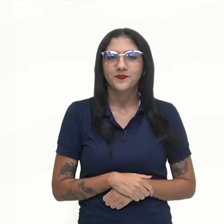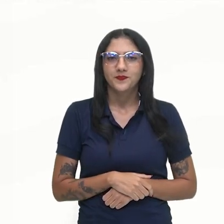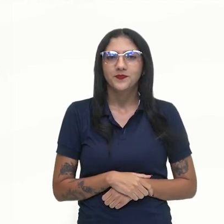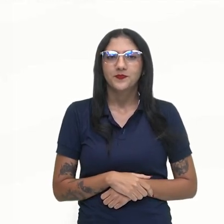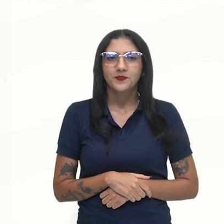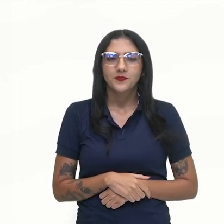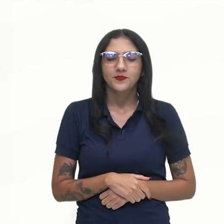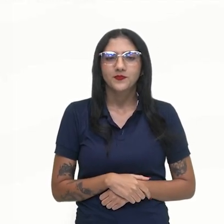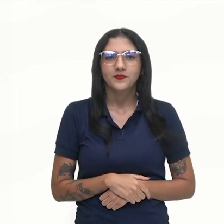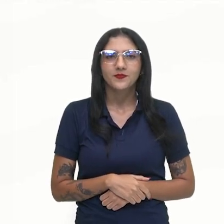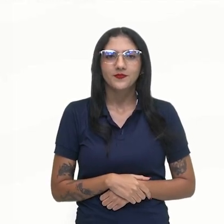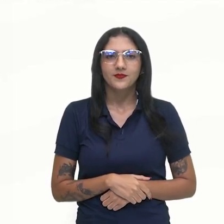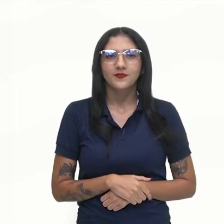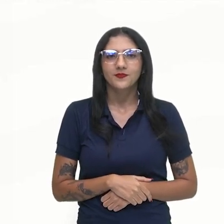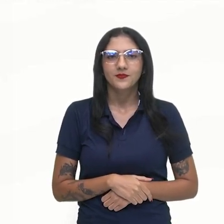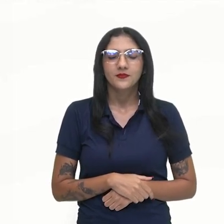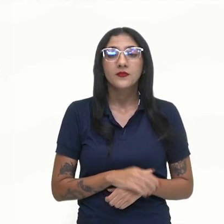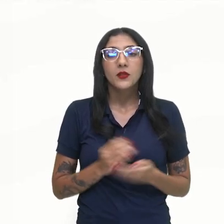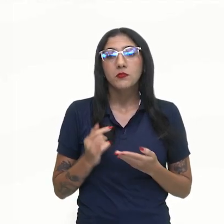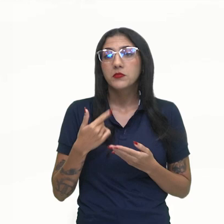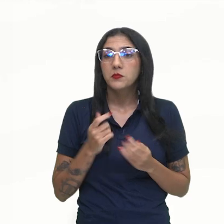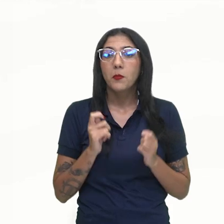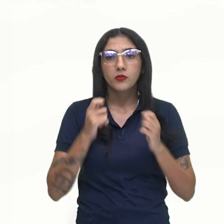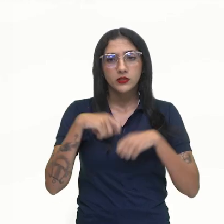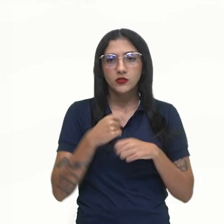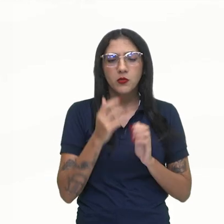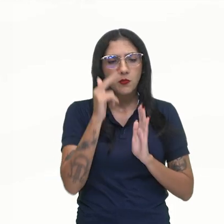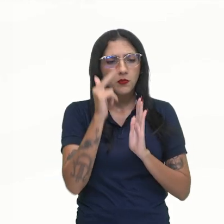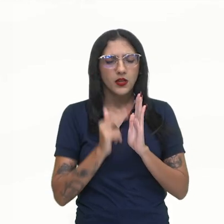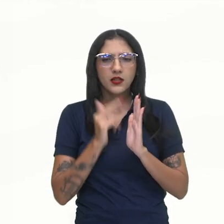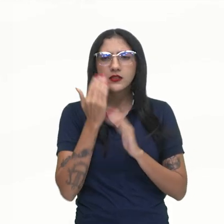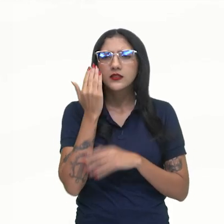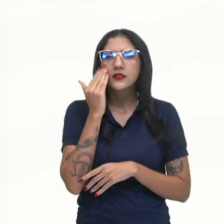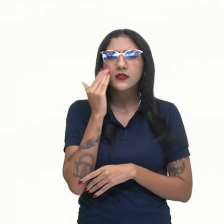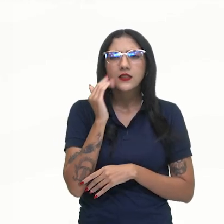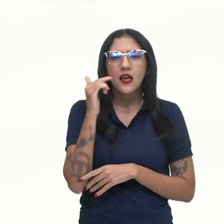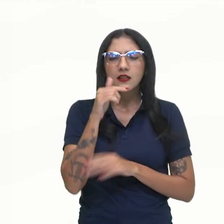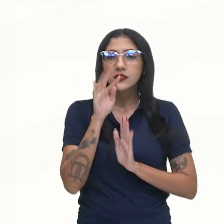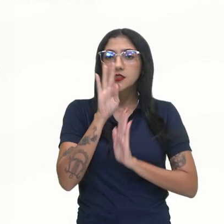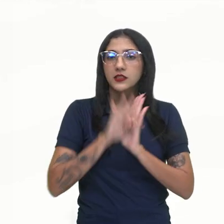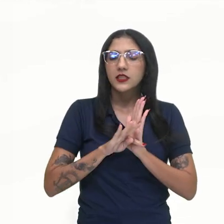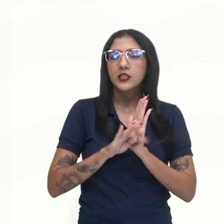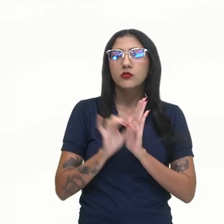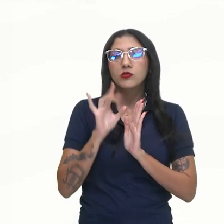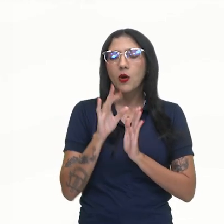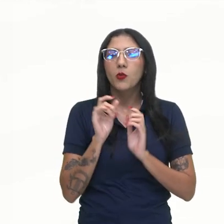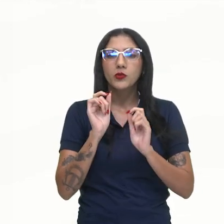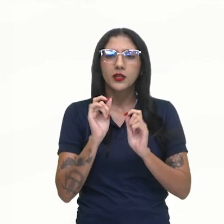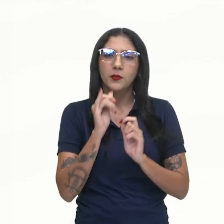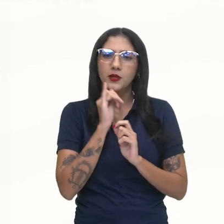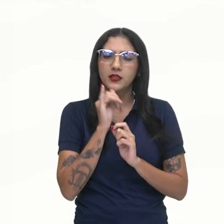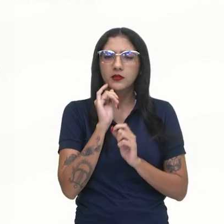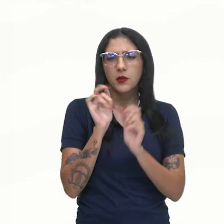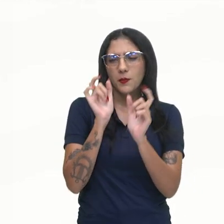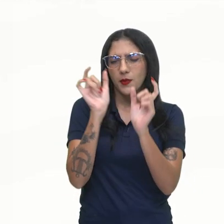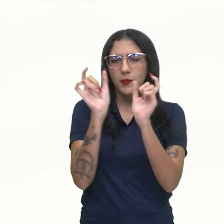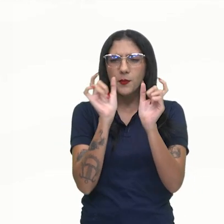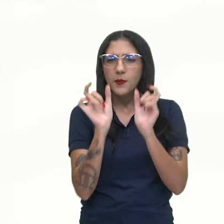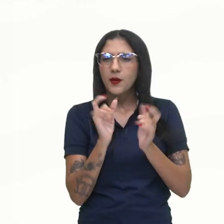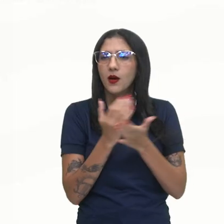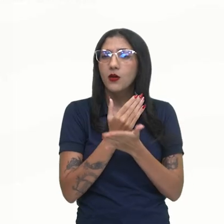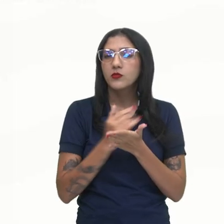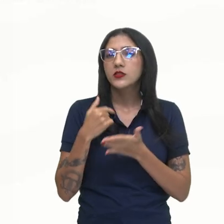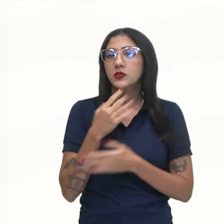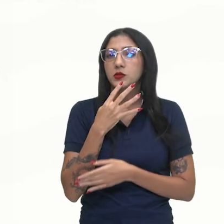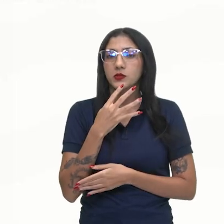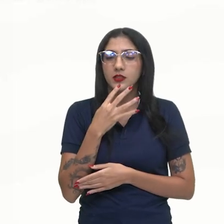nós podemos, né, entender um texto através de associação, vamos associando as palavras. Olha só,